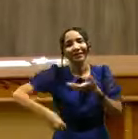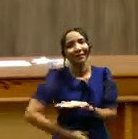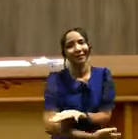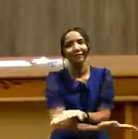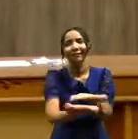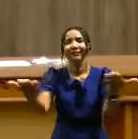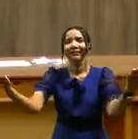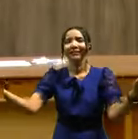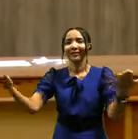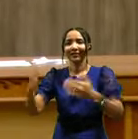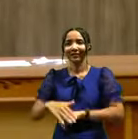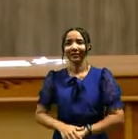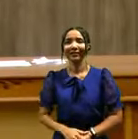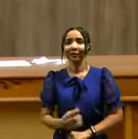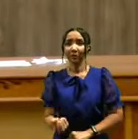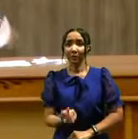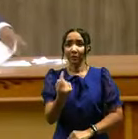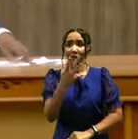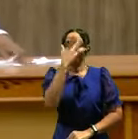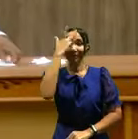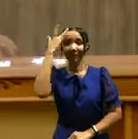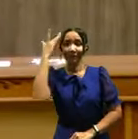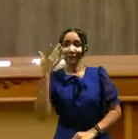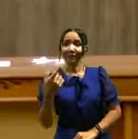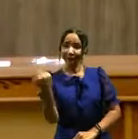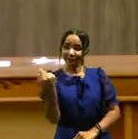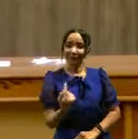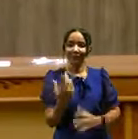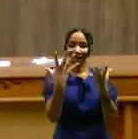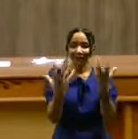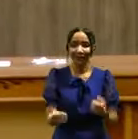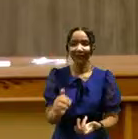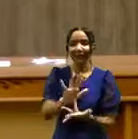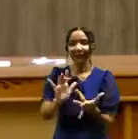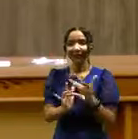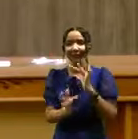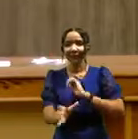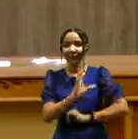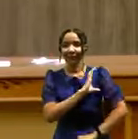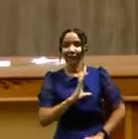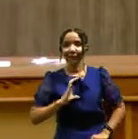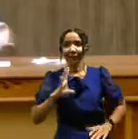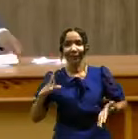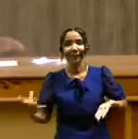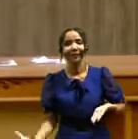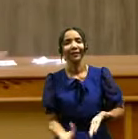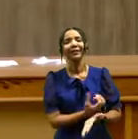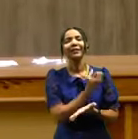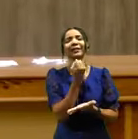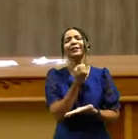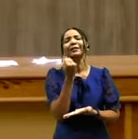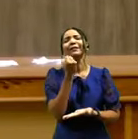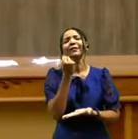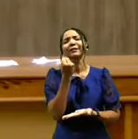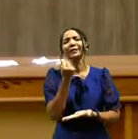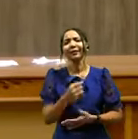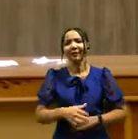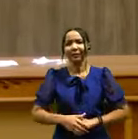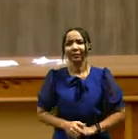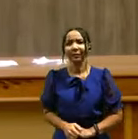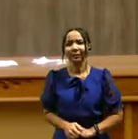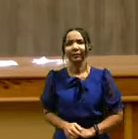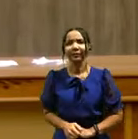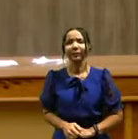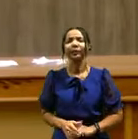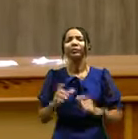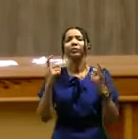Cristo como salvador que nesta noite quer se tornar na boa terra não é ouvinte ao pé do caminho vamos lá onde está a